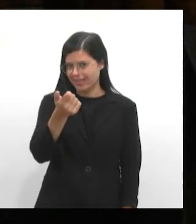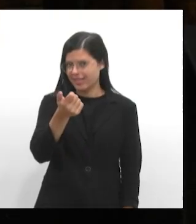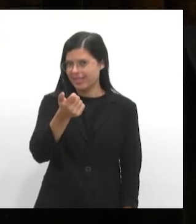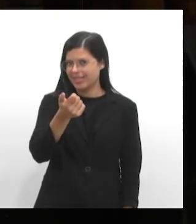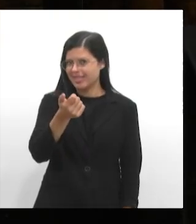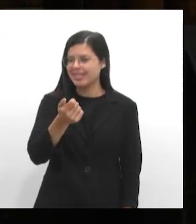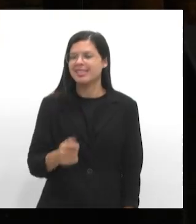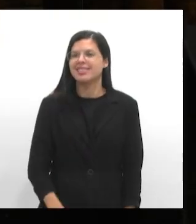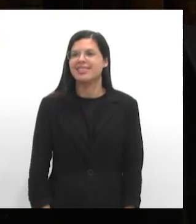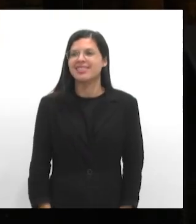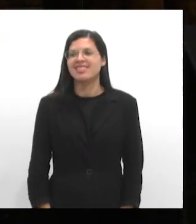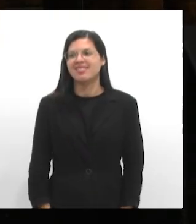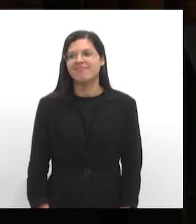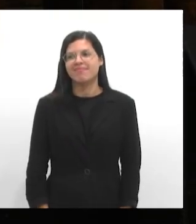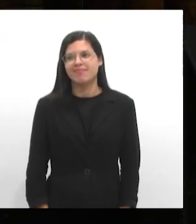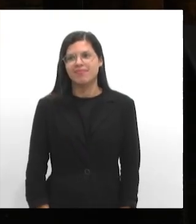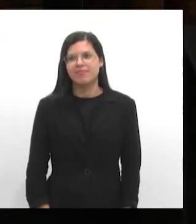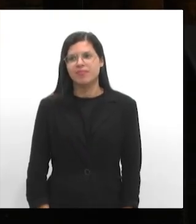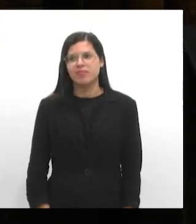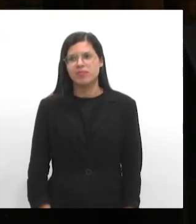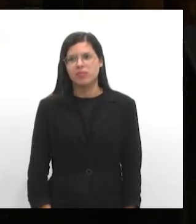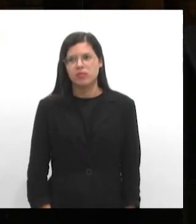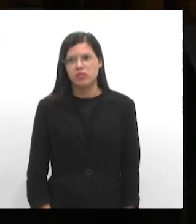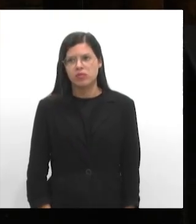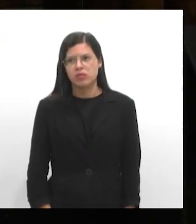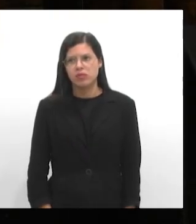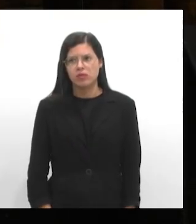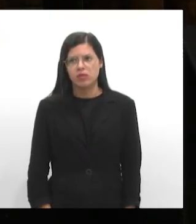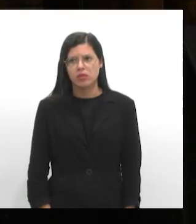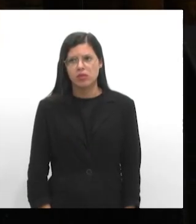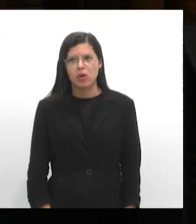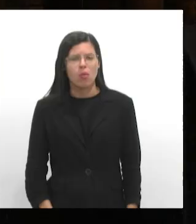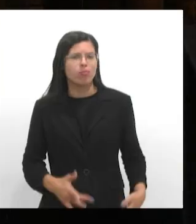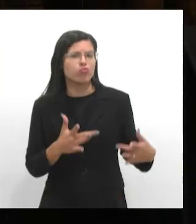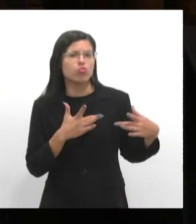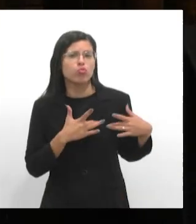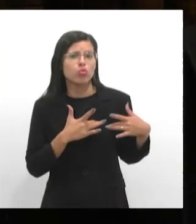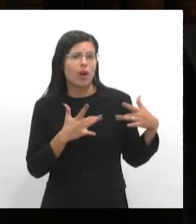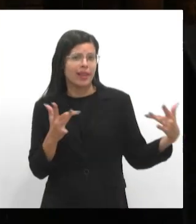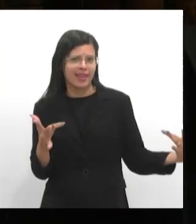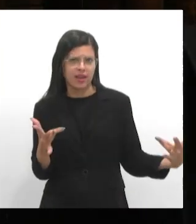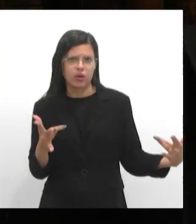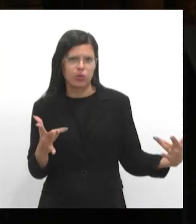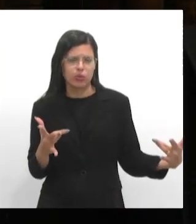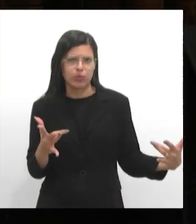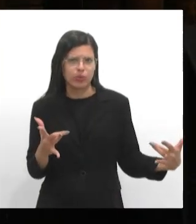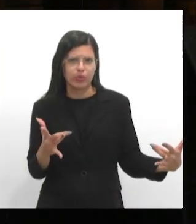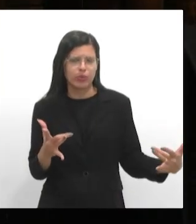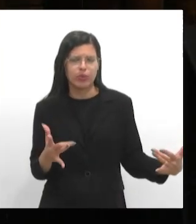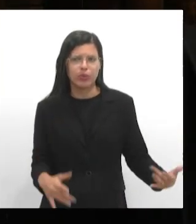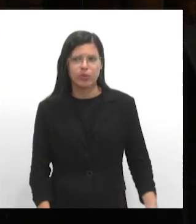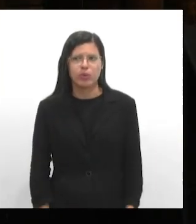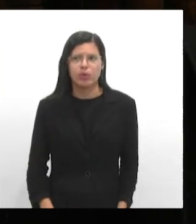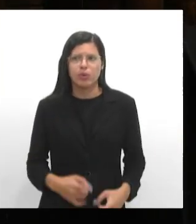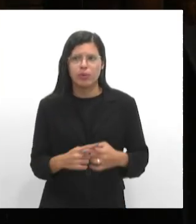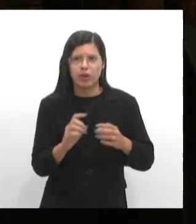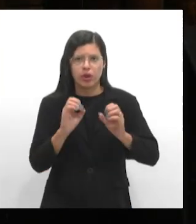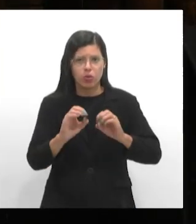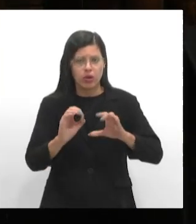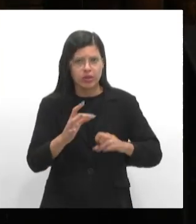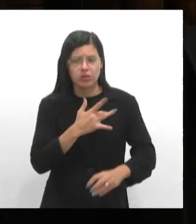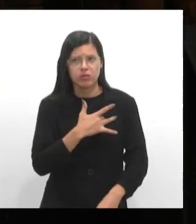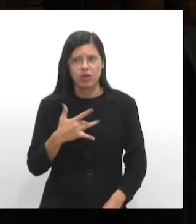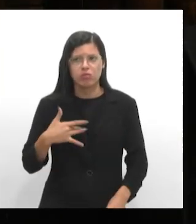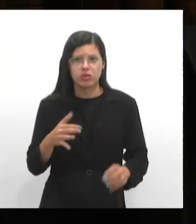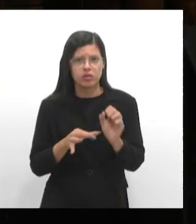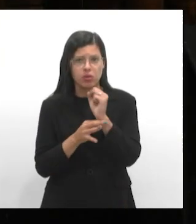não direi que totalmente, um cavaleiro solitário. Porque educação, saúde,